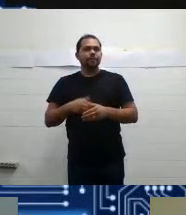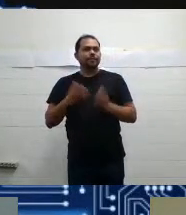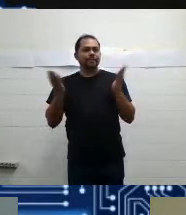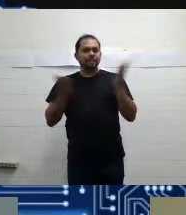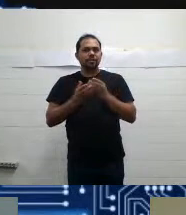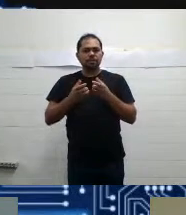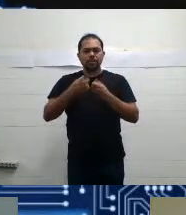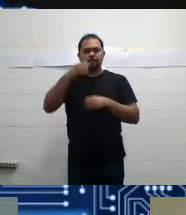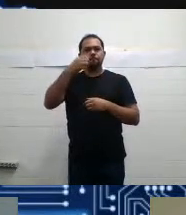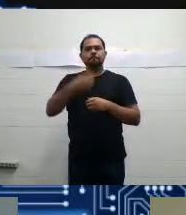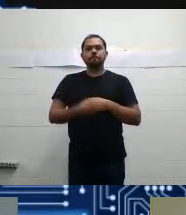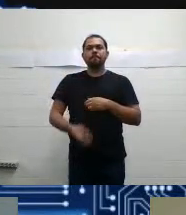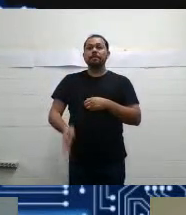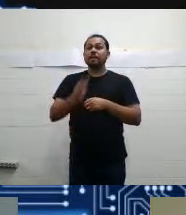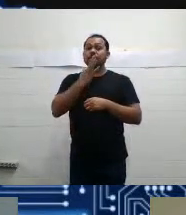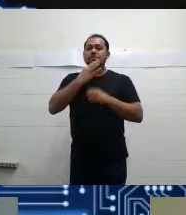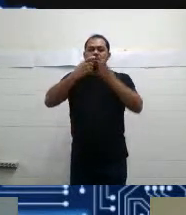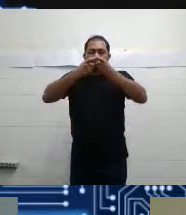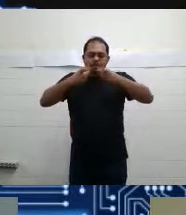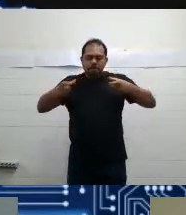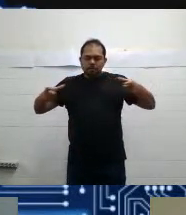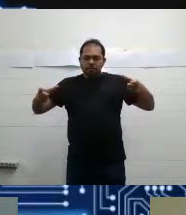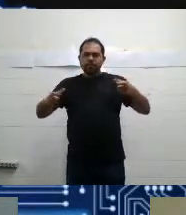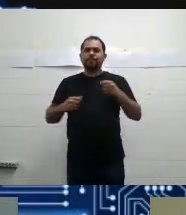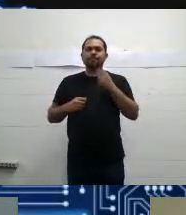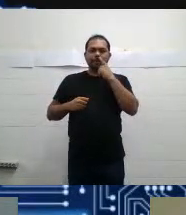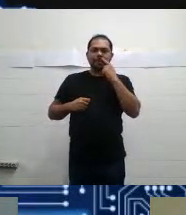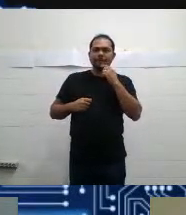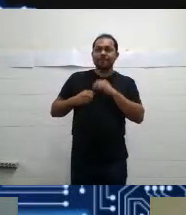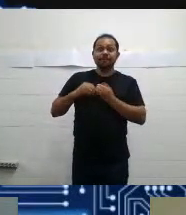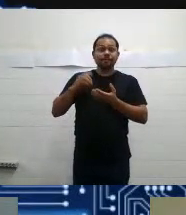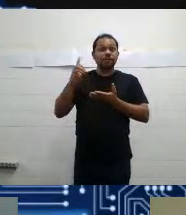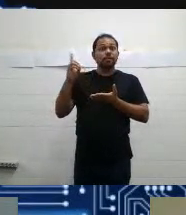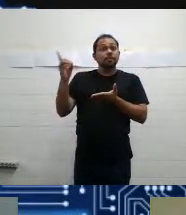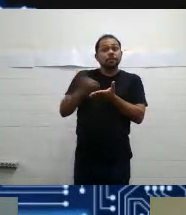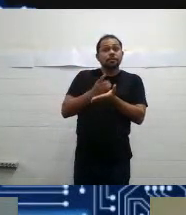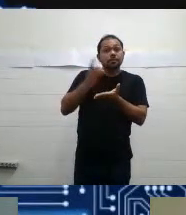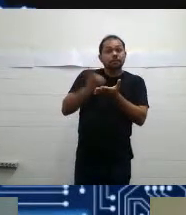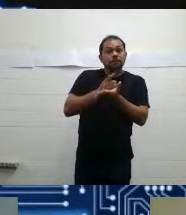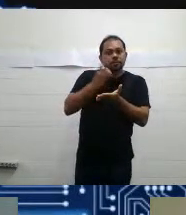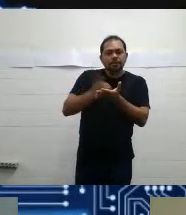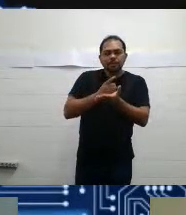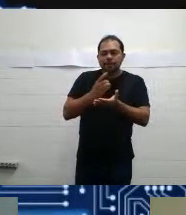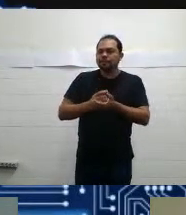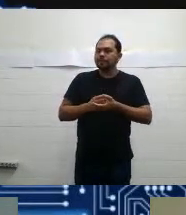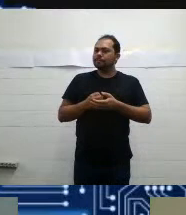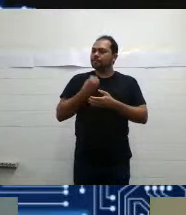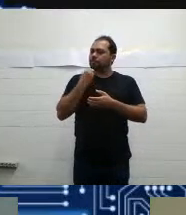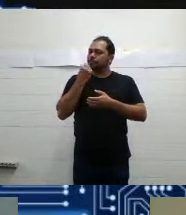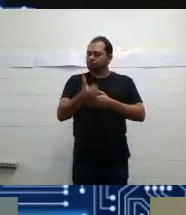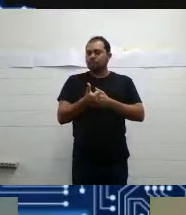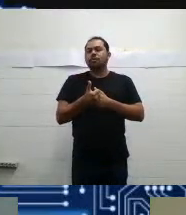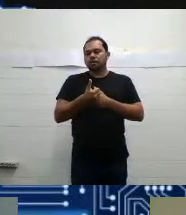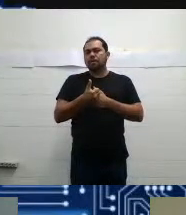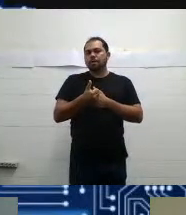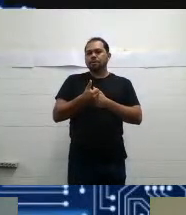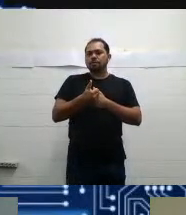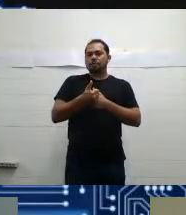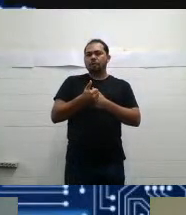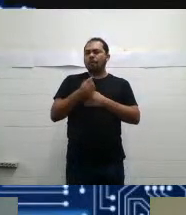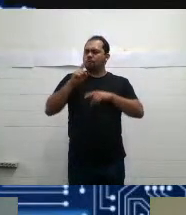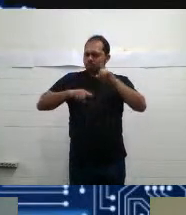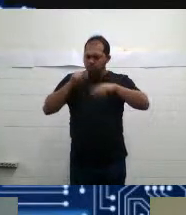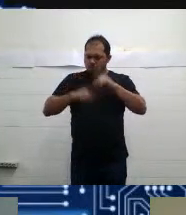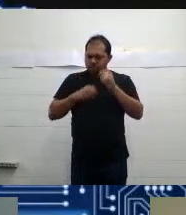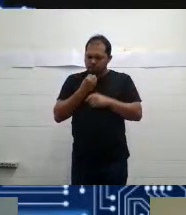uma experiência riquíssima de elaborar a dissertação e um produto. Eu particularmente gostei, deu